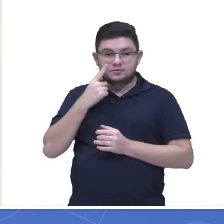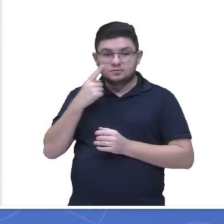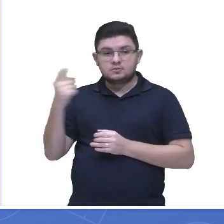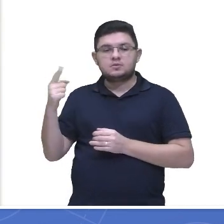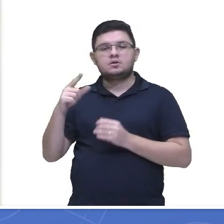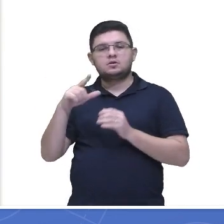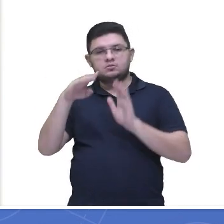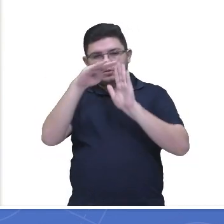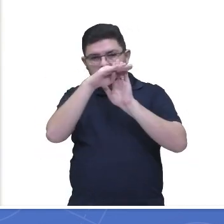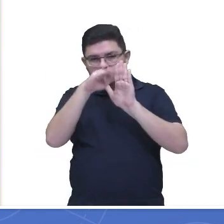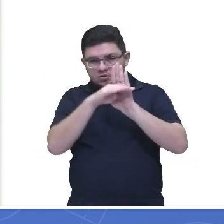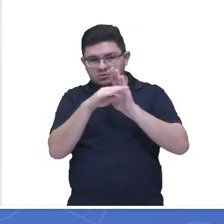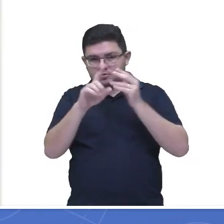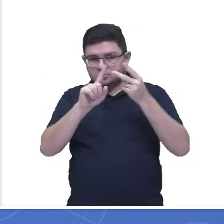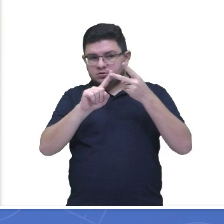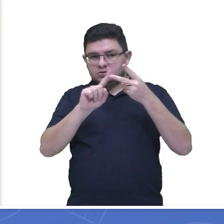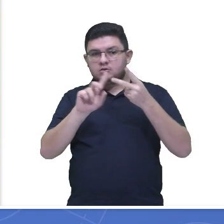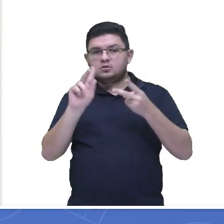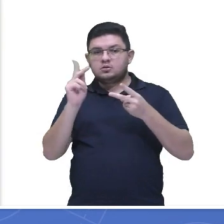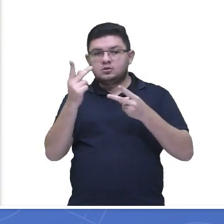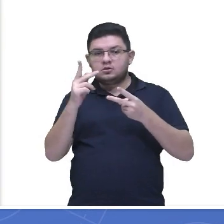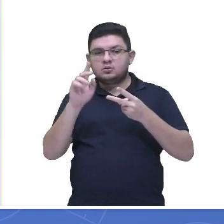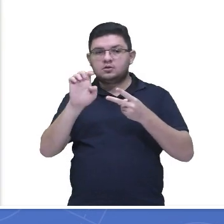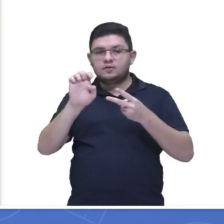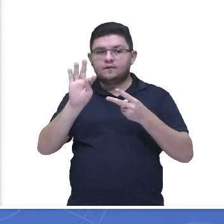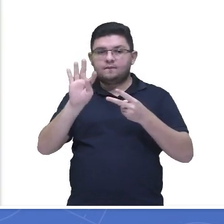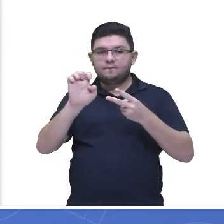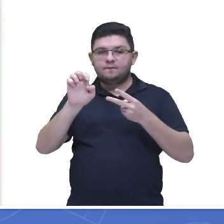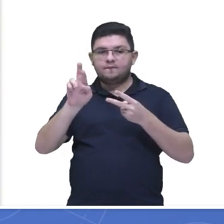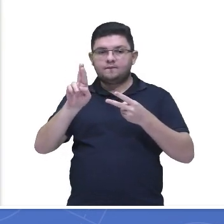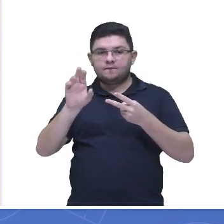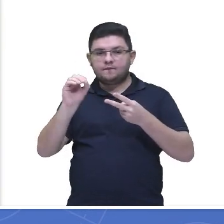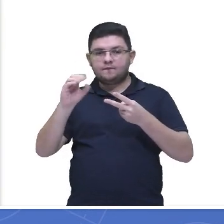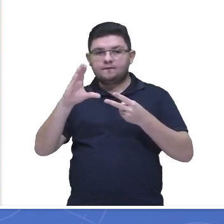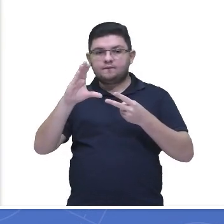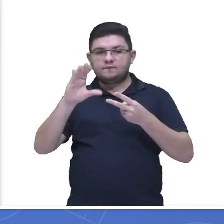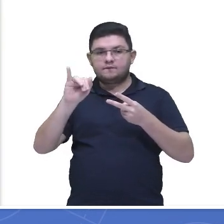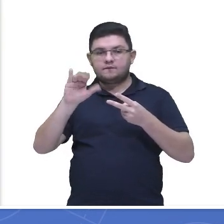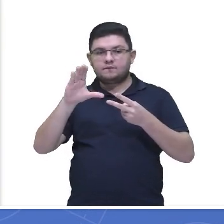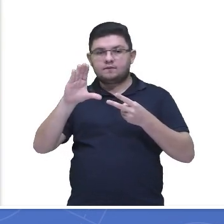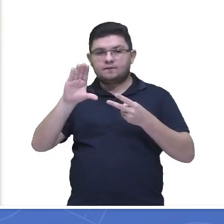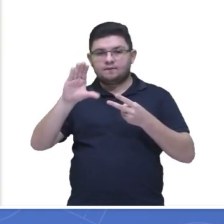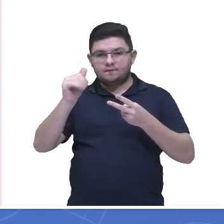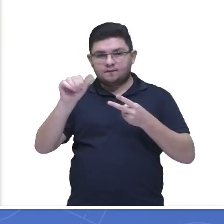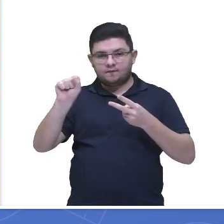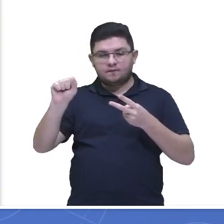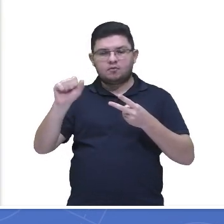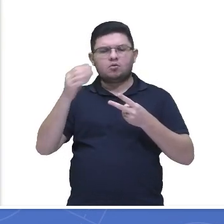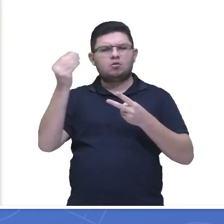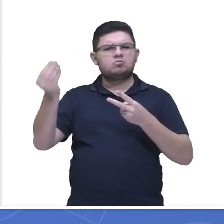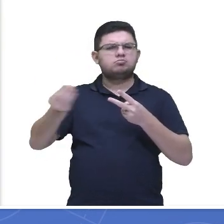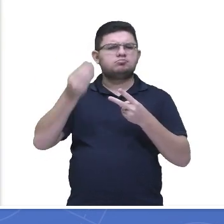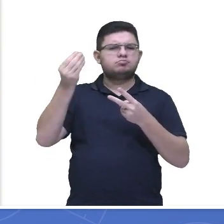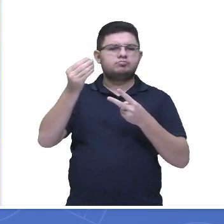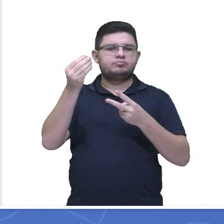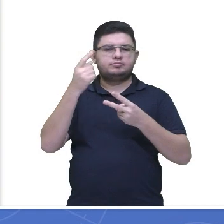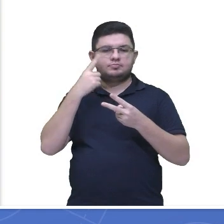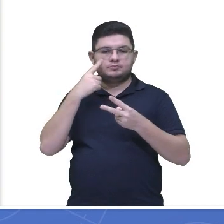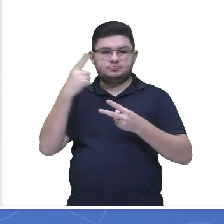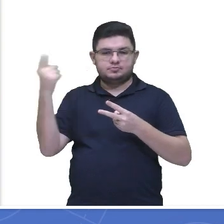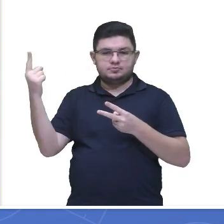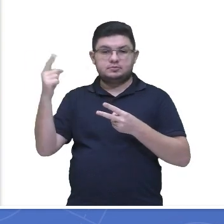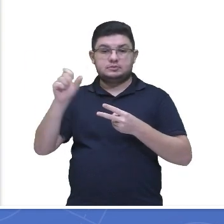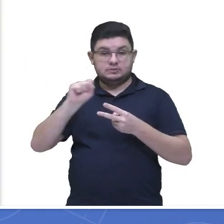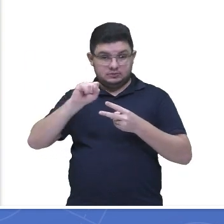Heterocíclico. Quando é que o hidrocarboneto aromático é classificado como heterocíclico? Quando